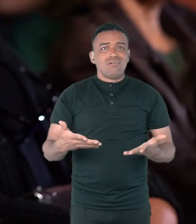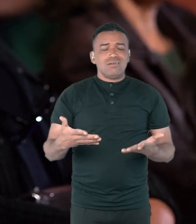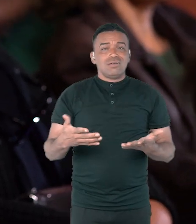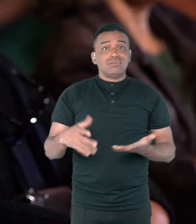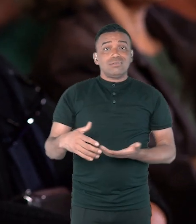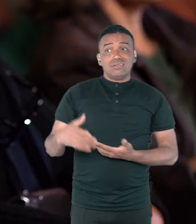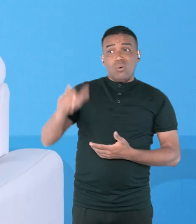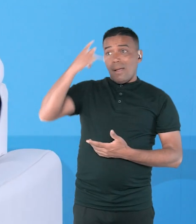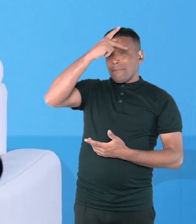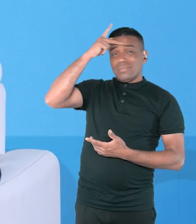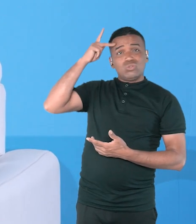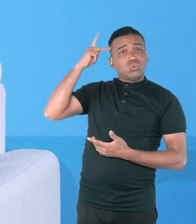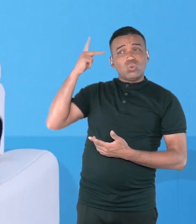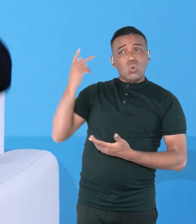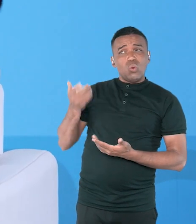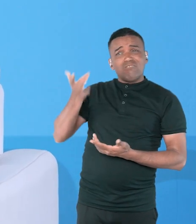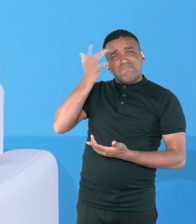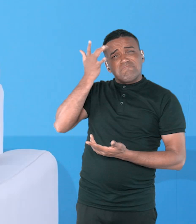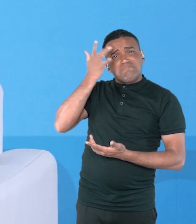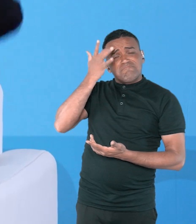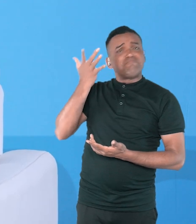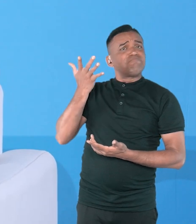acompanham apreensivamente. No seu